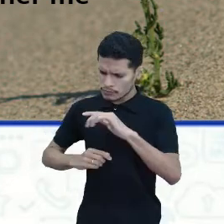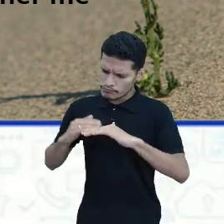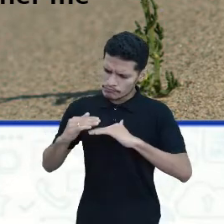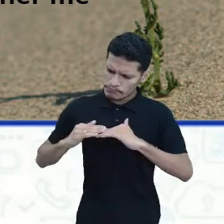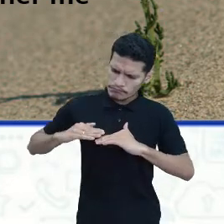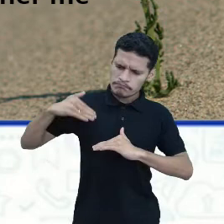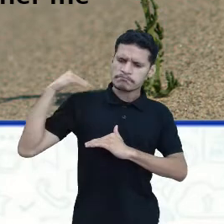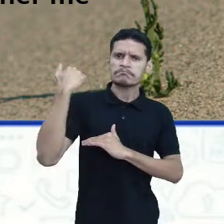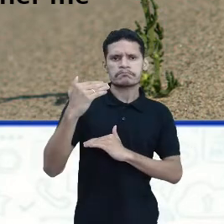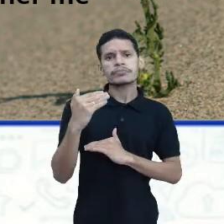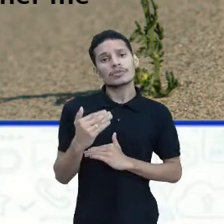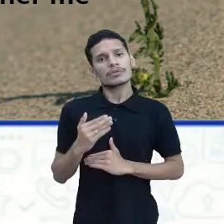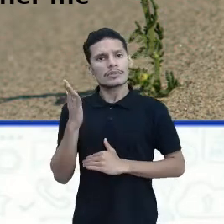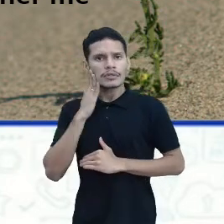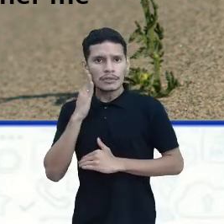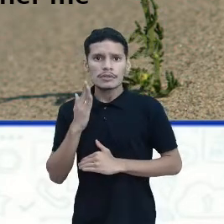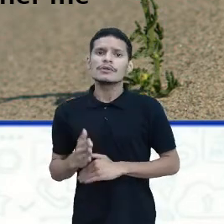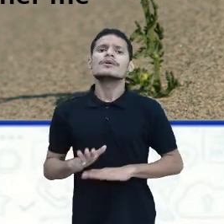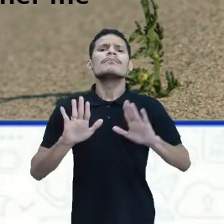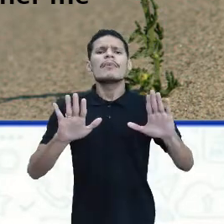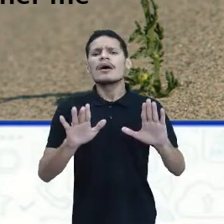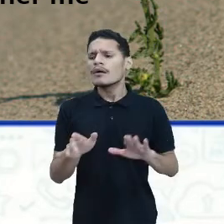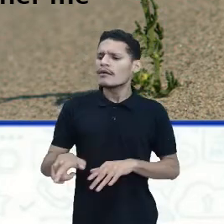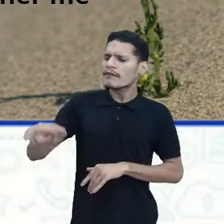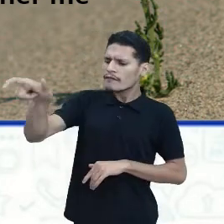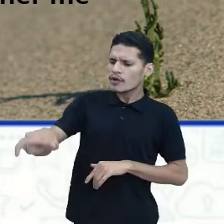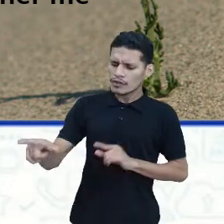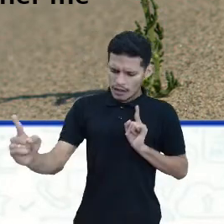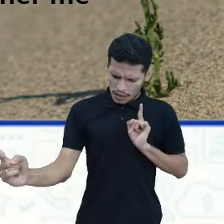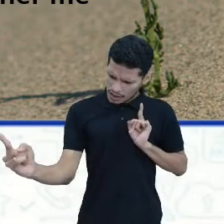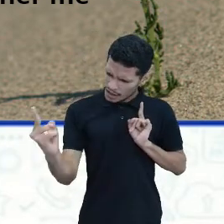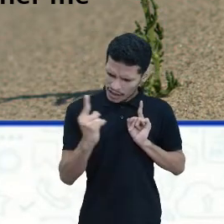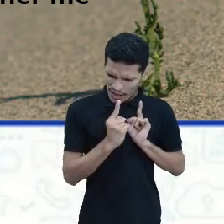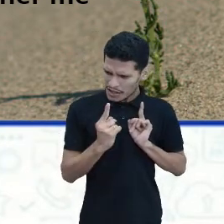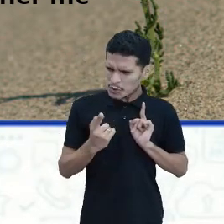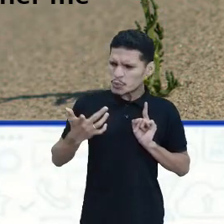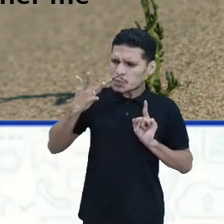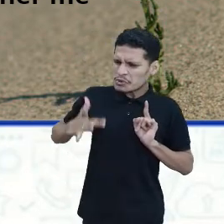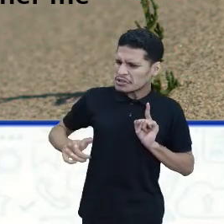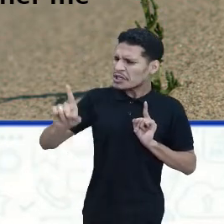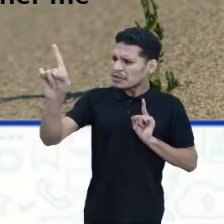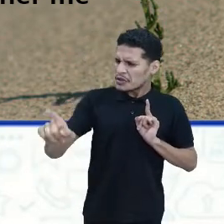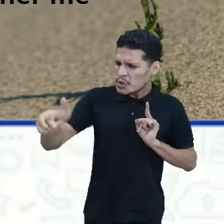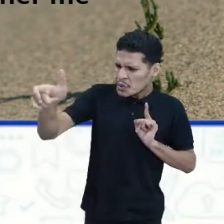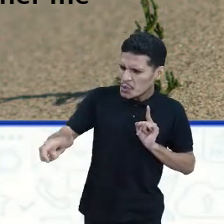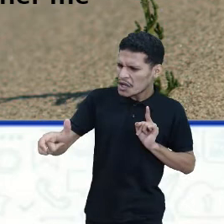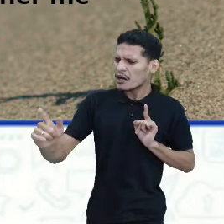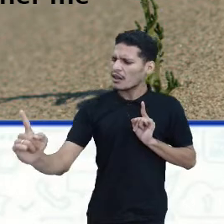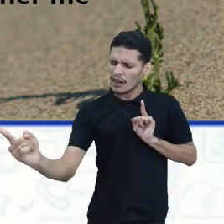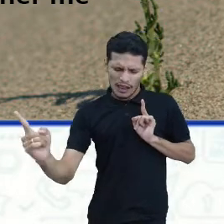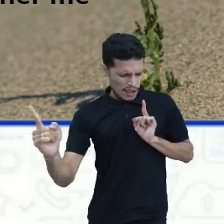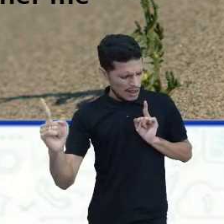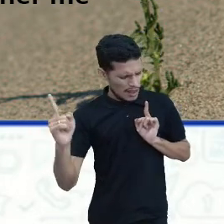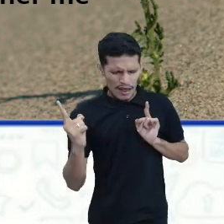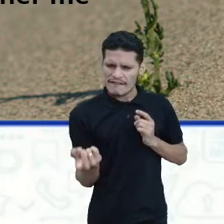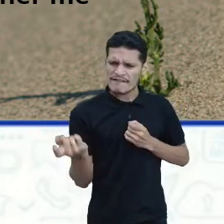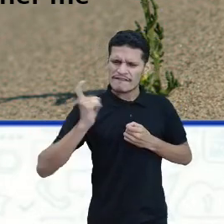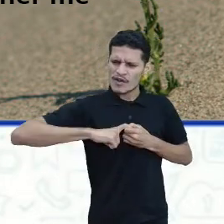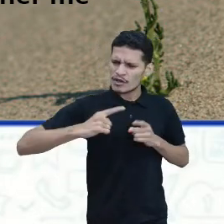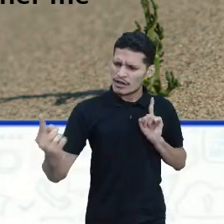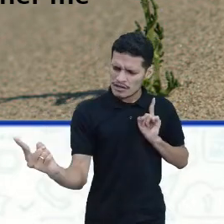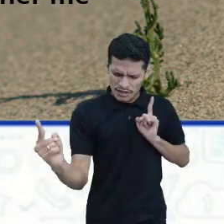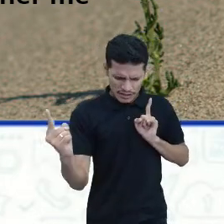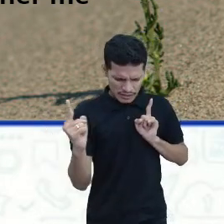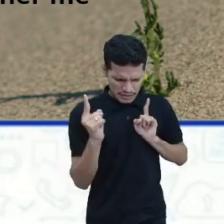And so you're back from outer space. Então você está aí de volta, sei lá de onde, just walking to find here with that look upon a